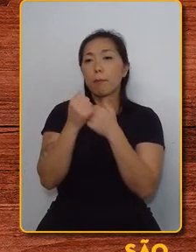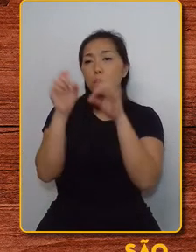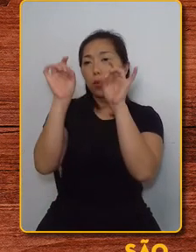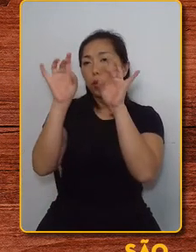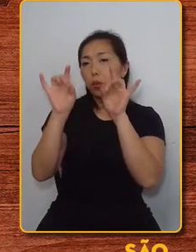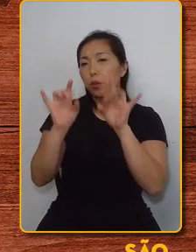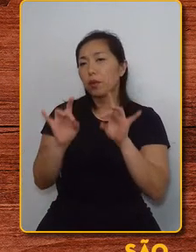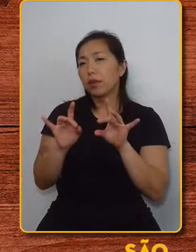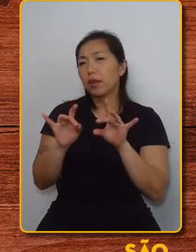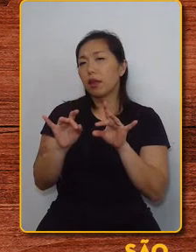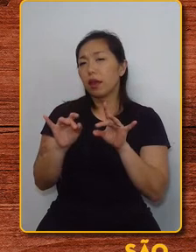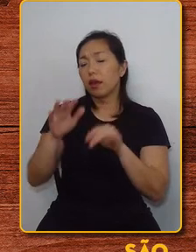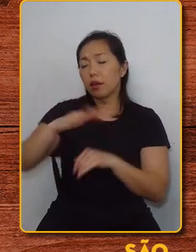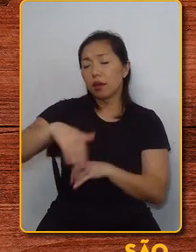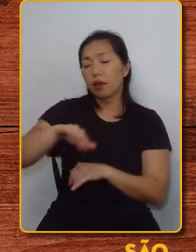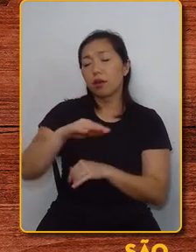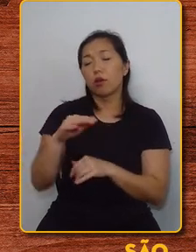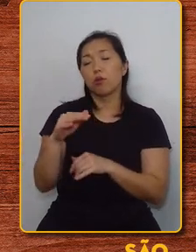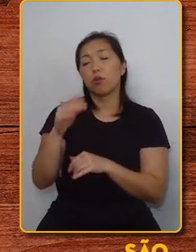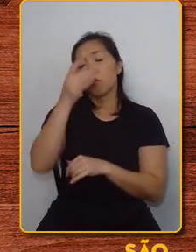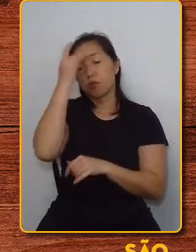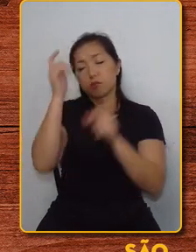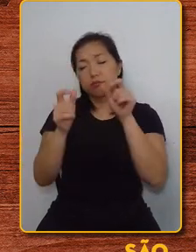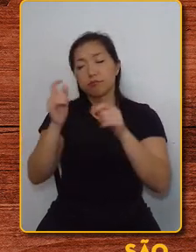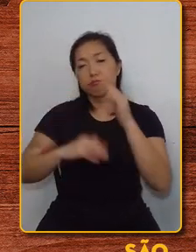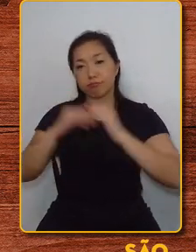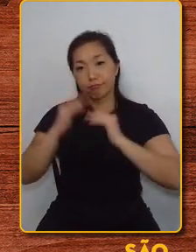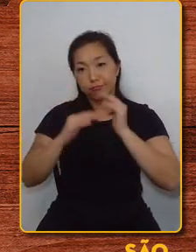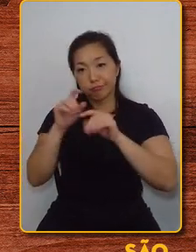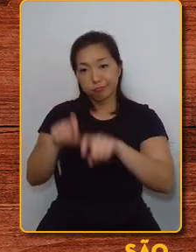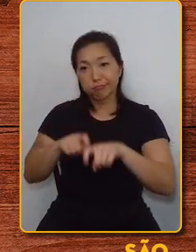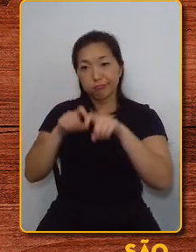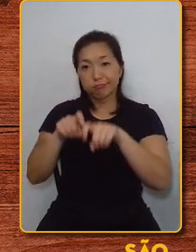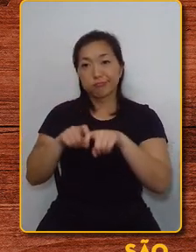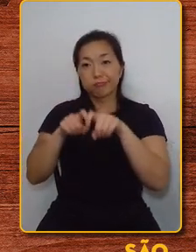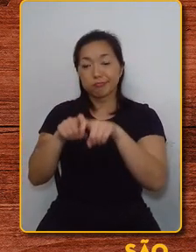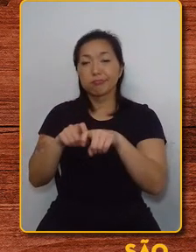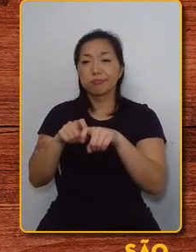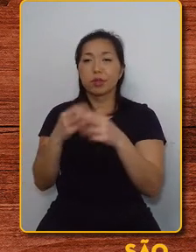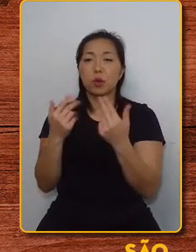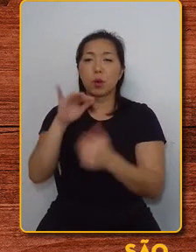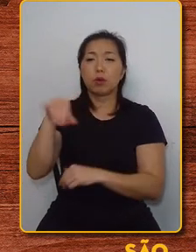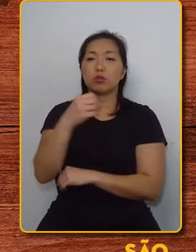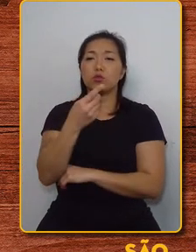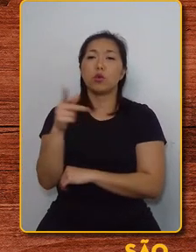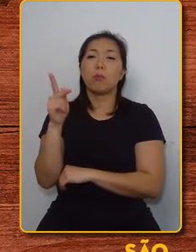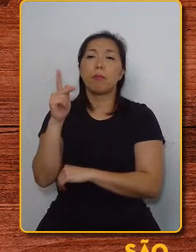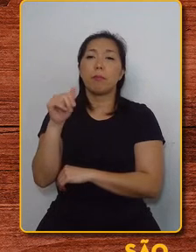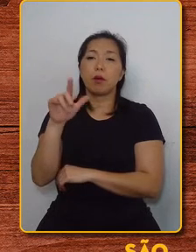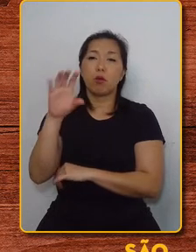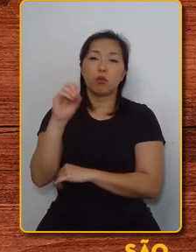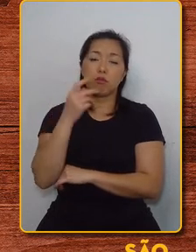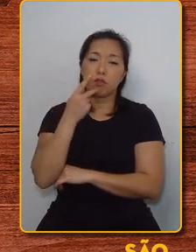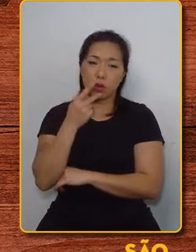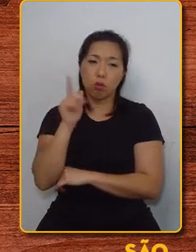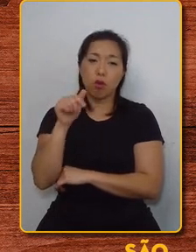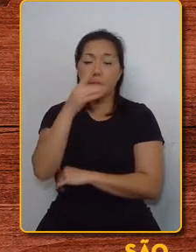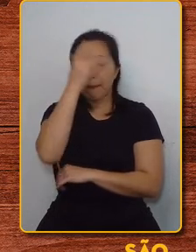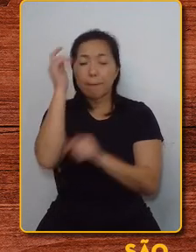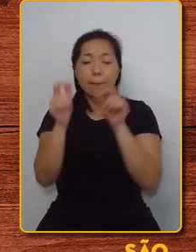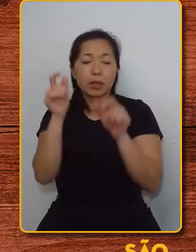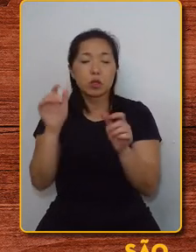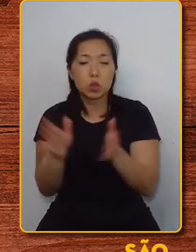aos agricultores, como chamou o João Paulo com muita propriedade, pobres do campo.